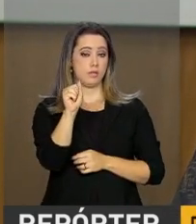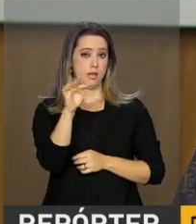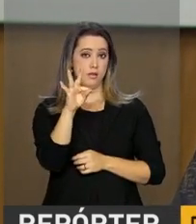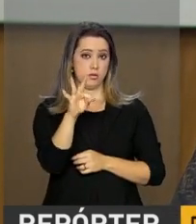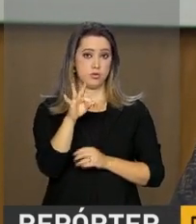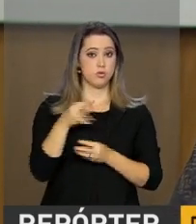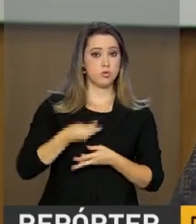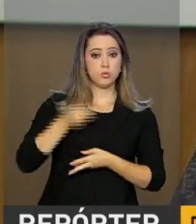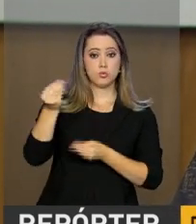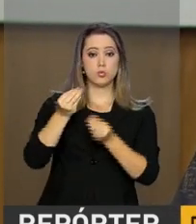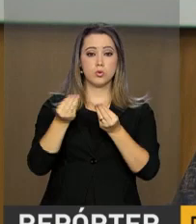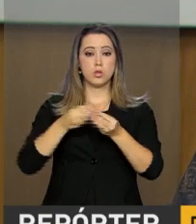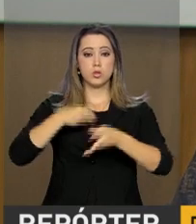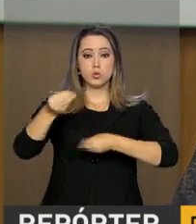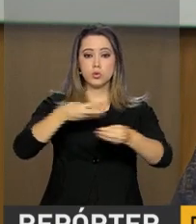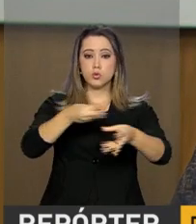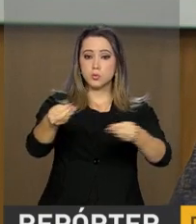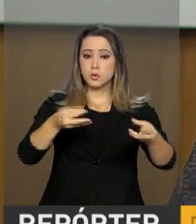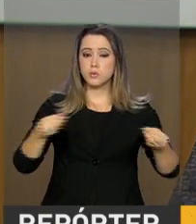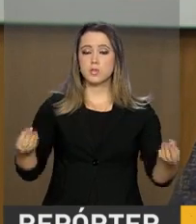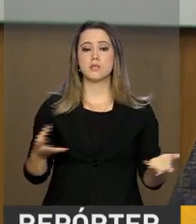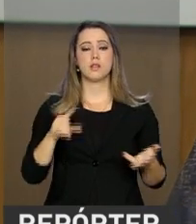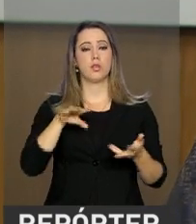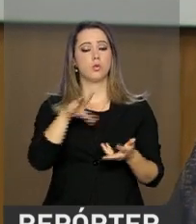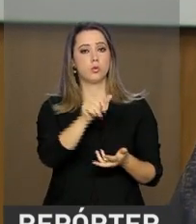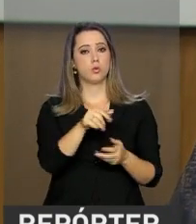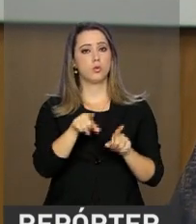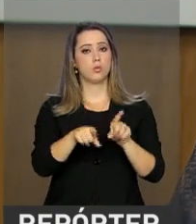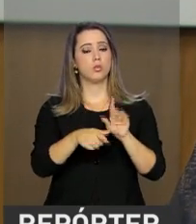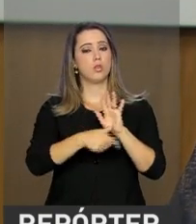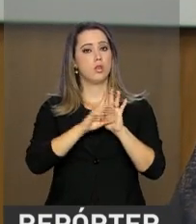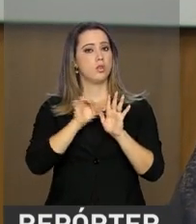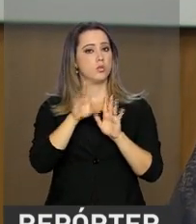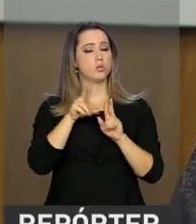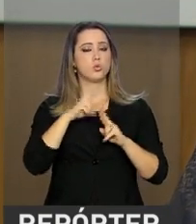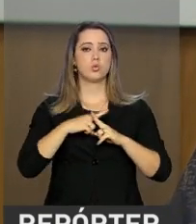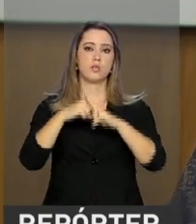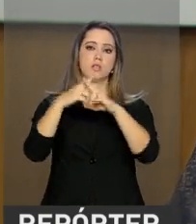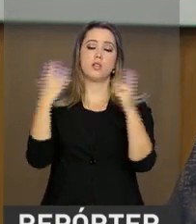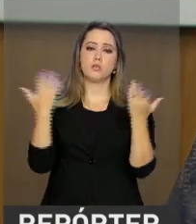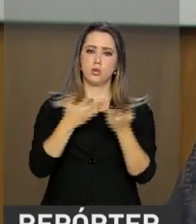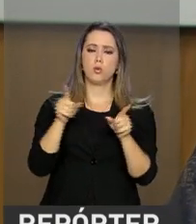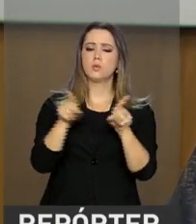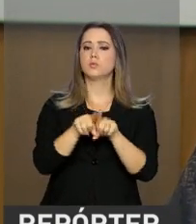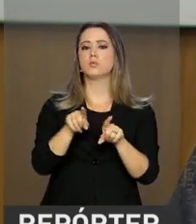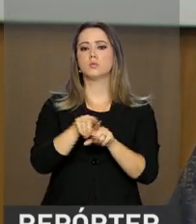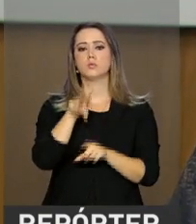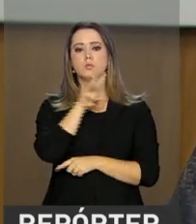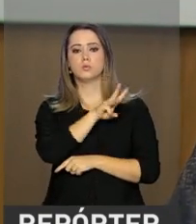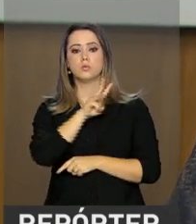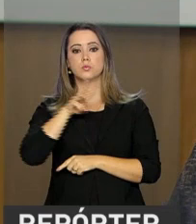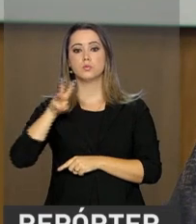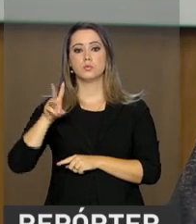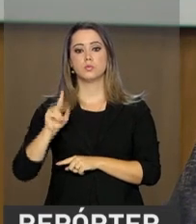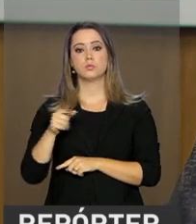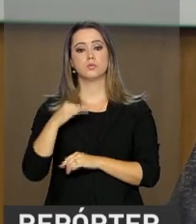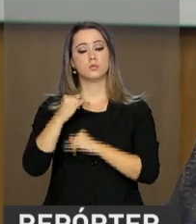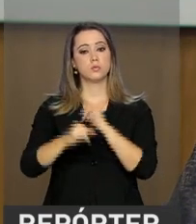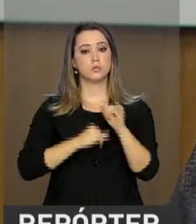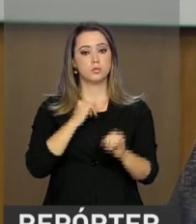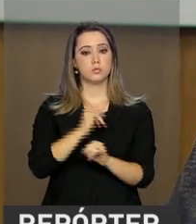que a rede nacional de rádio e disponibilizava antes apenas por meio de satélite e agora também é no meio virtual na internet